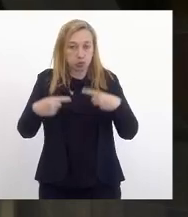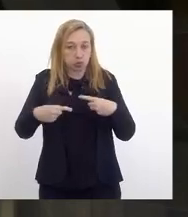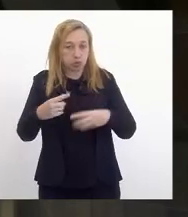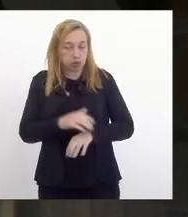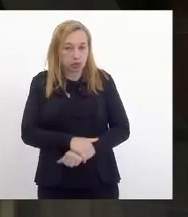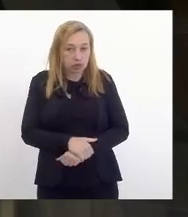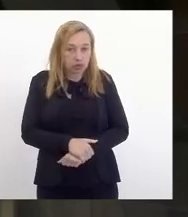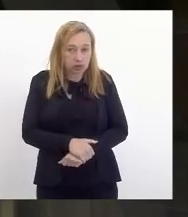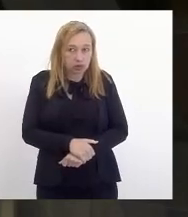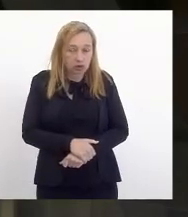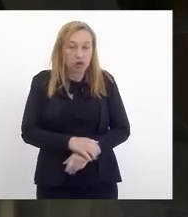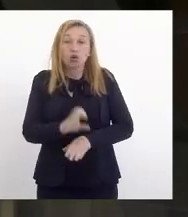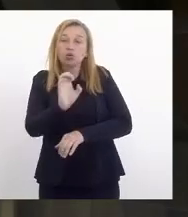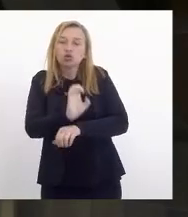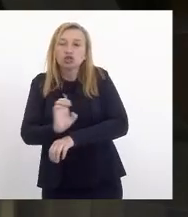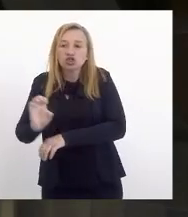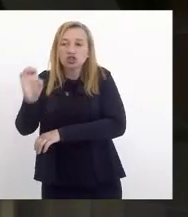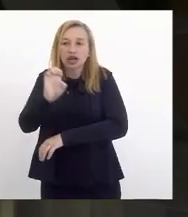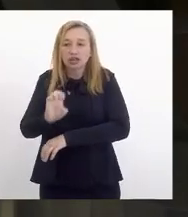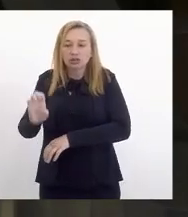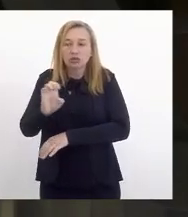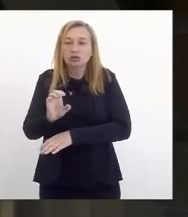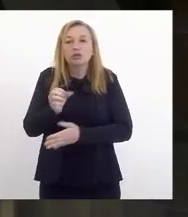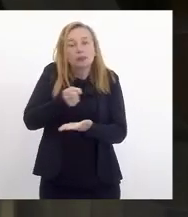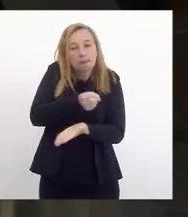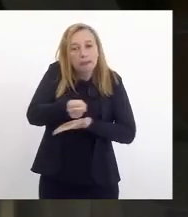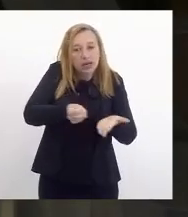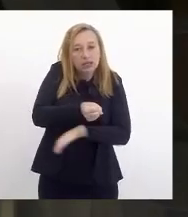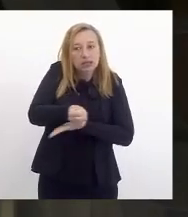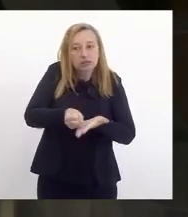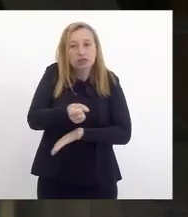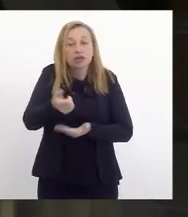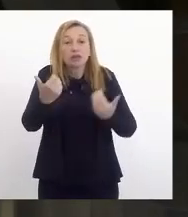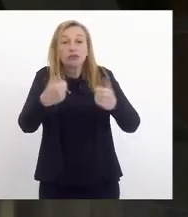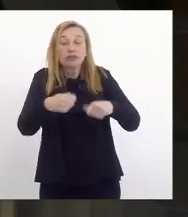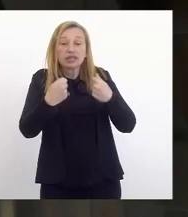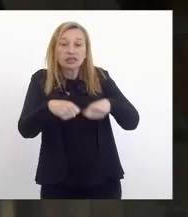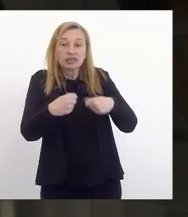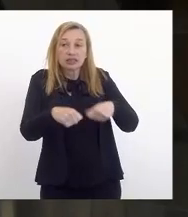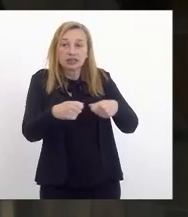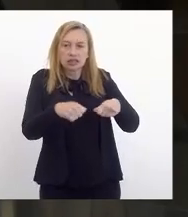Os estados, basicamente, têm que se render